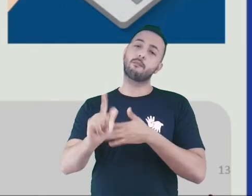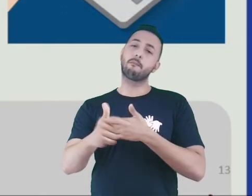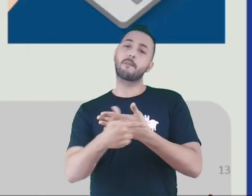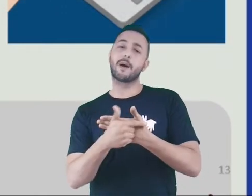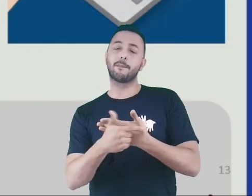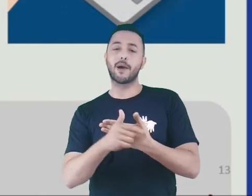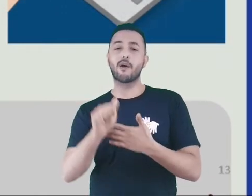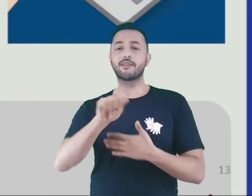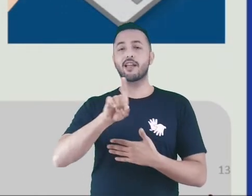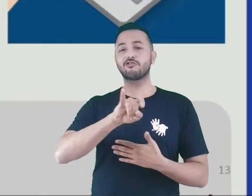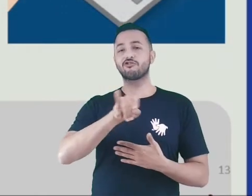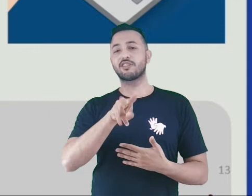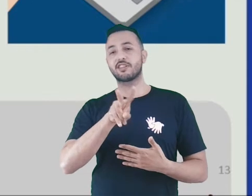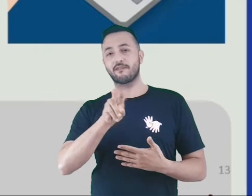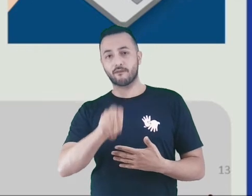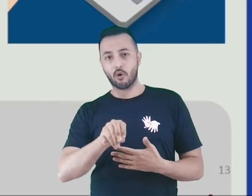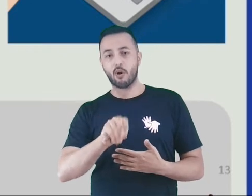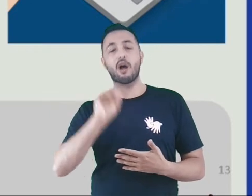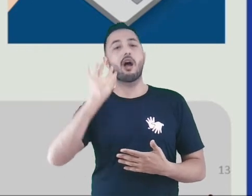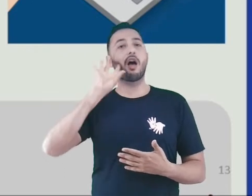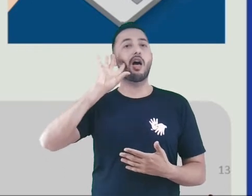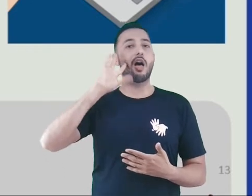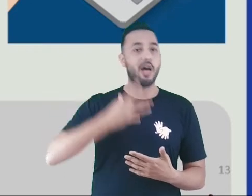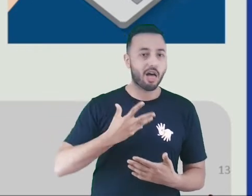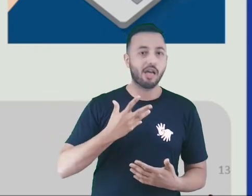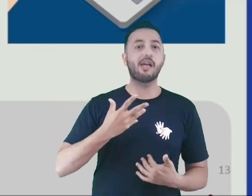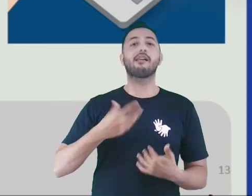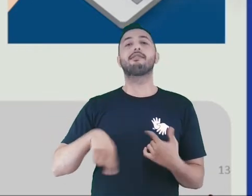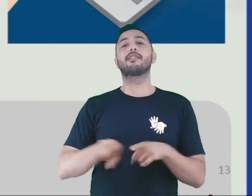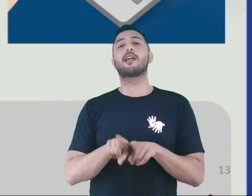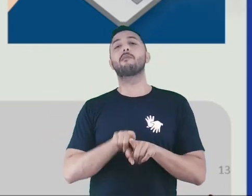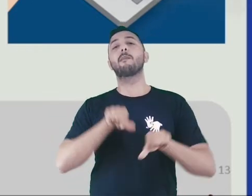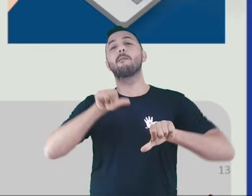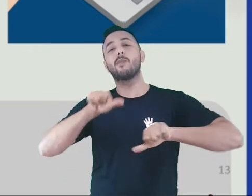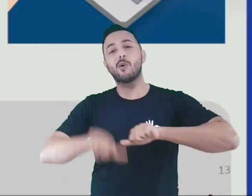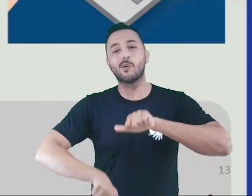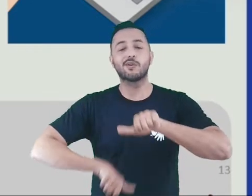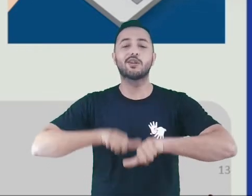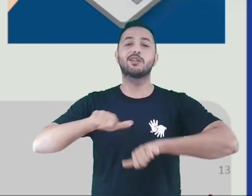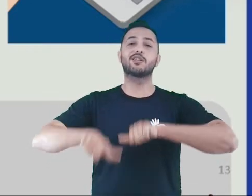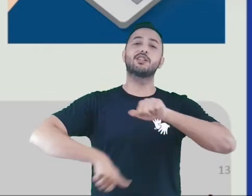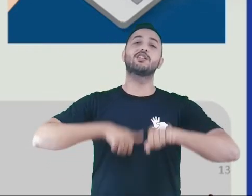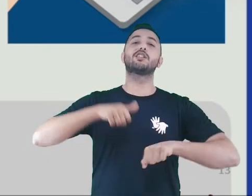adjetivo ao determinar e modificar o